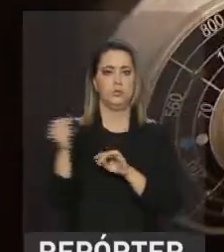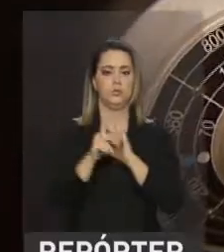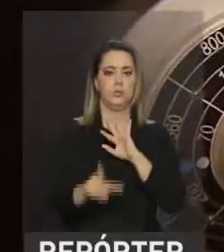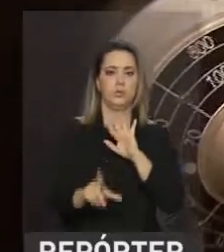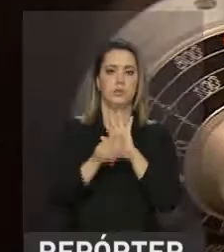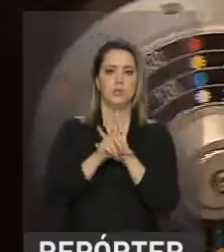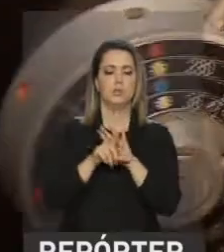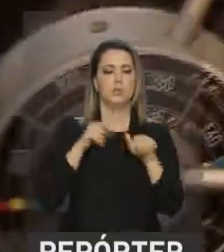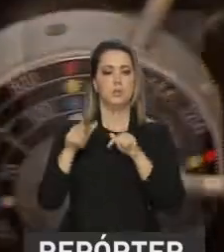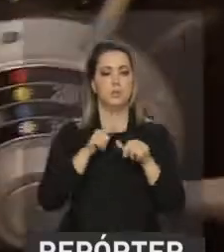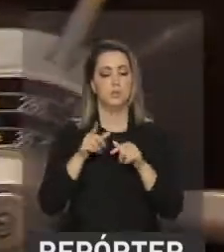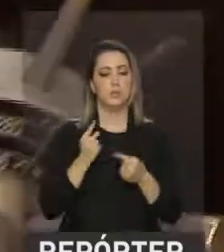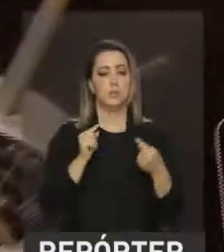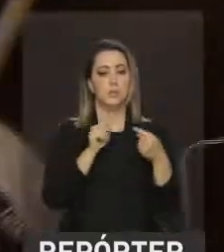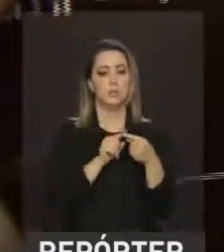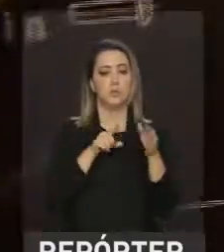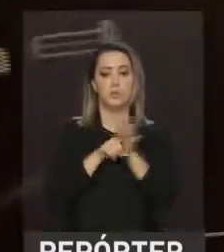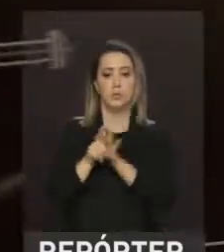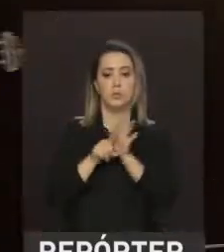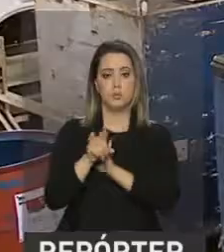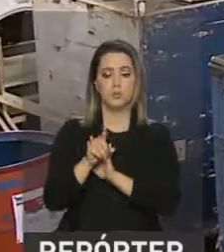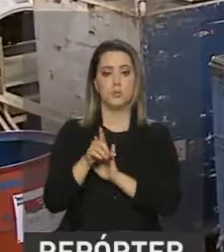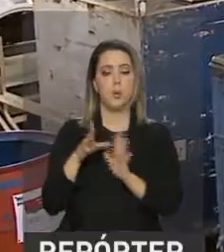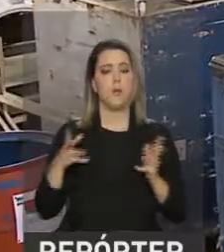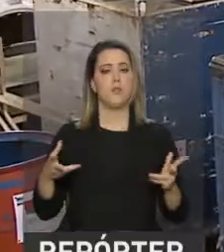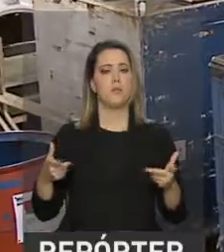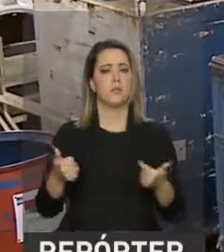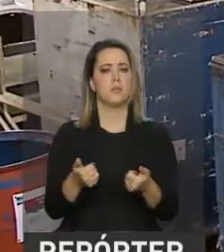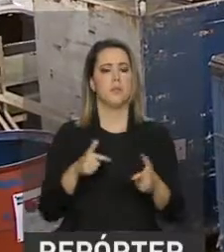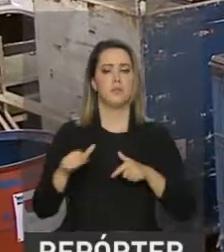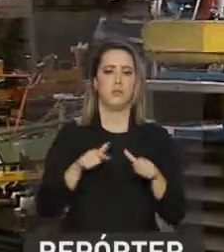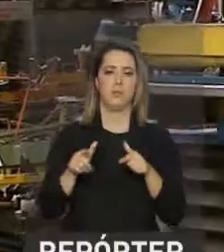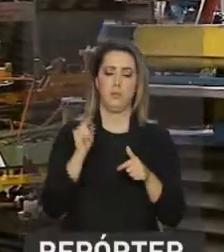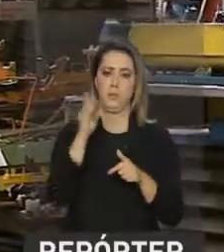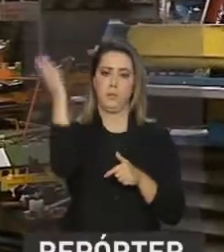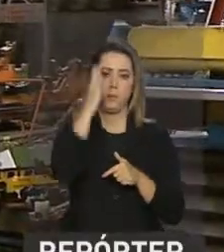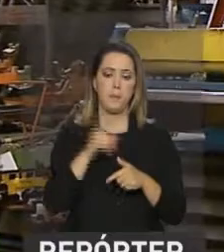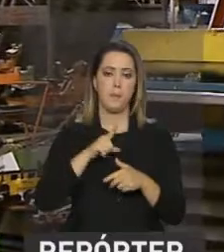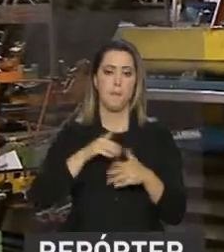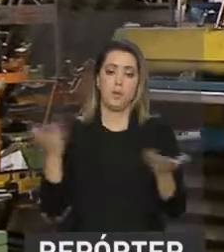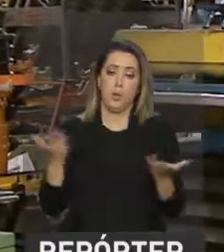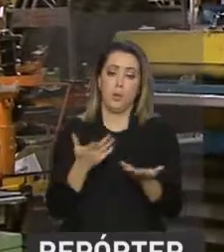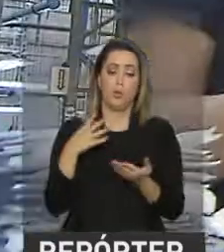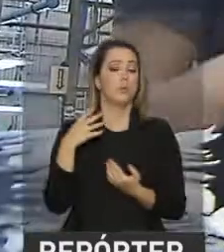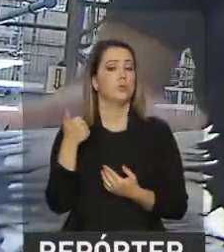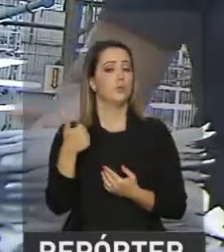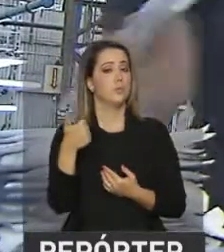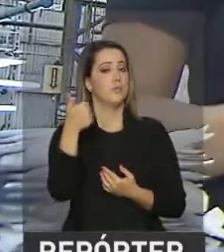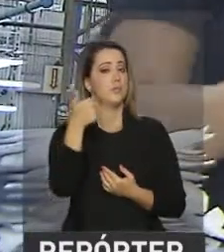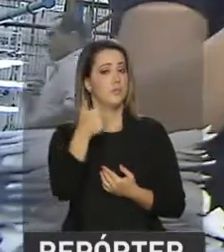legislação trabalhista de acordo com a pesquisa no critério de eficiência do mercado de trabalho o brasil ocupa hoje a posição número